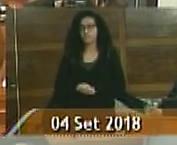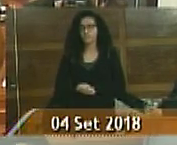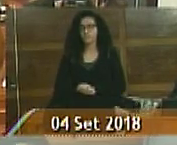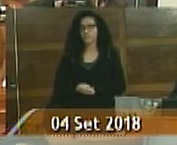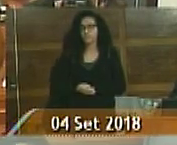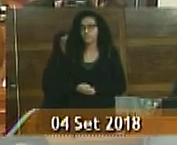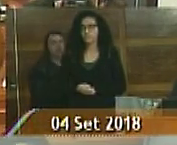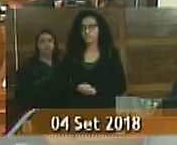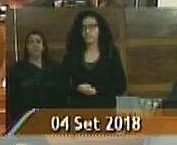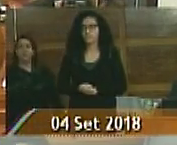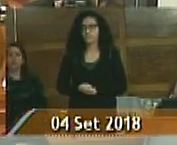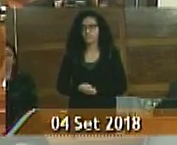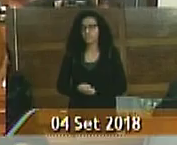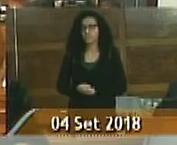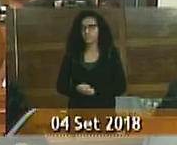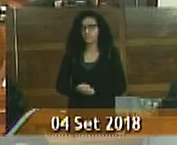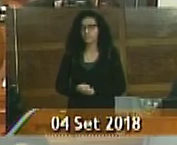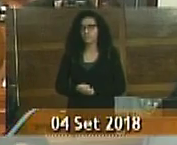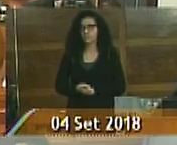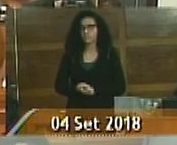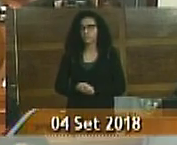Chaguinha.